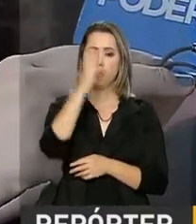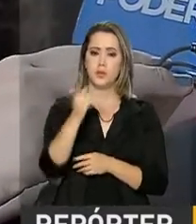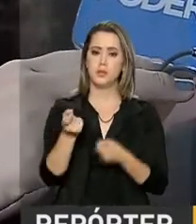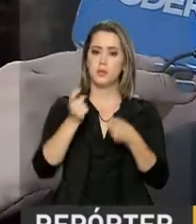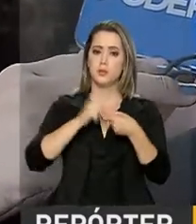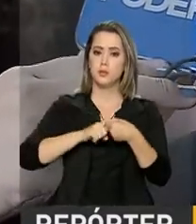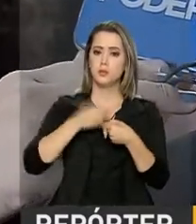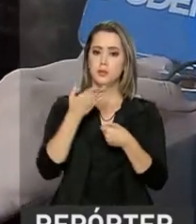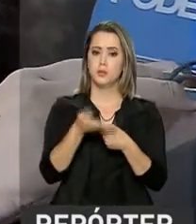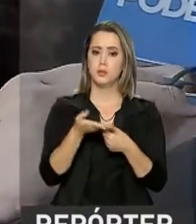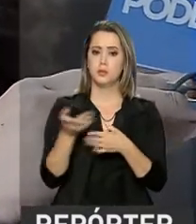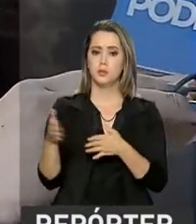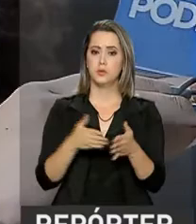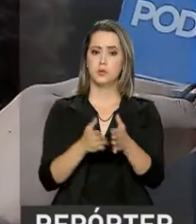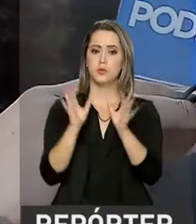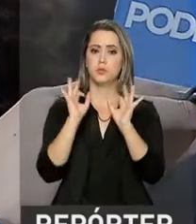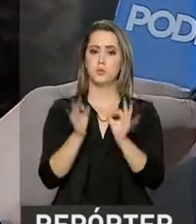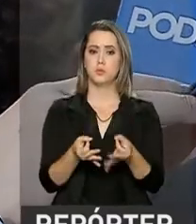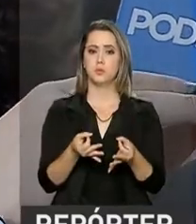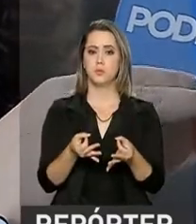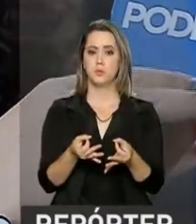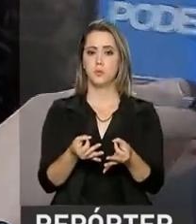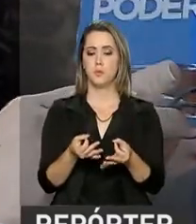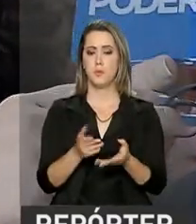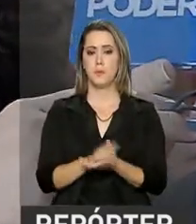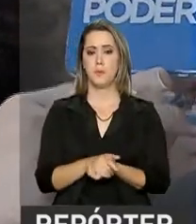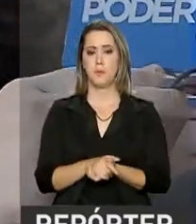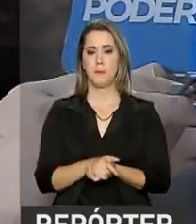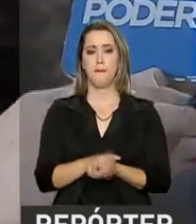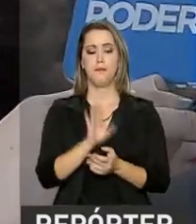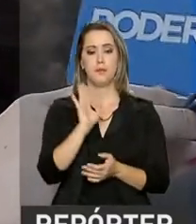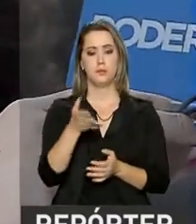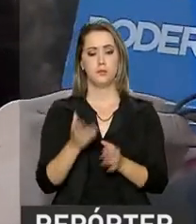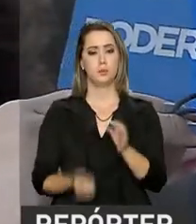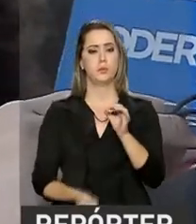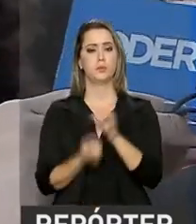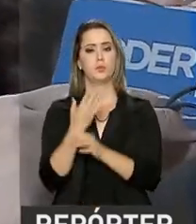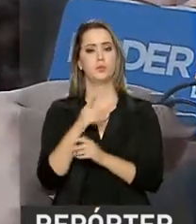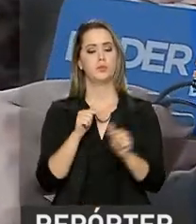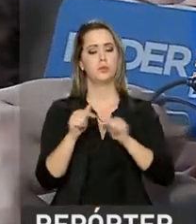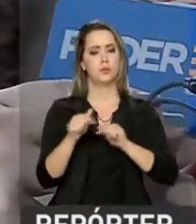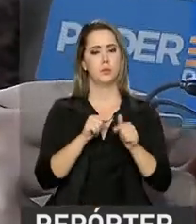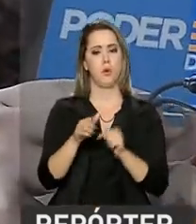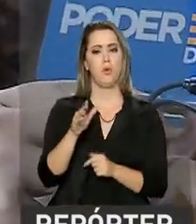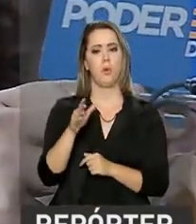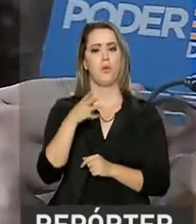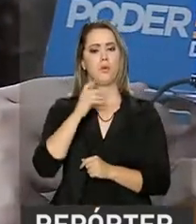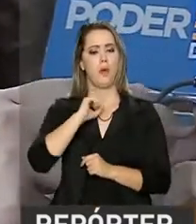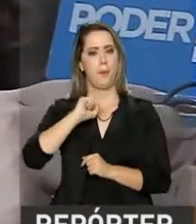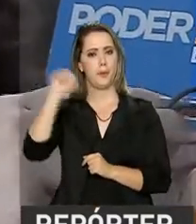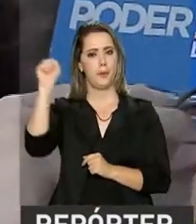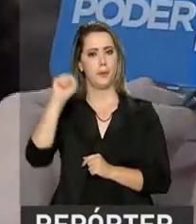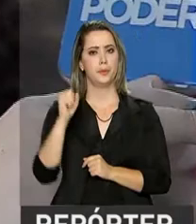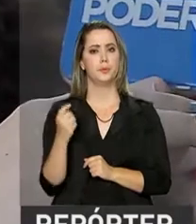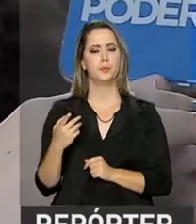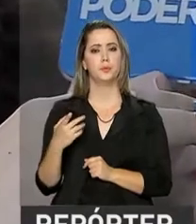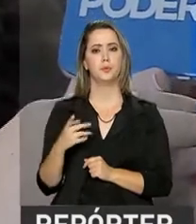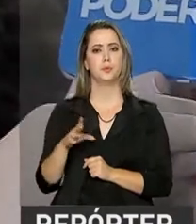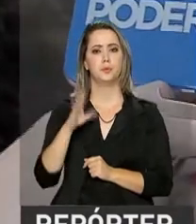à rota de crescimento e já criou empregos no mês de abril camiseta